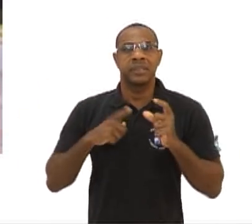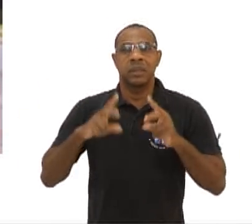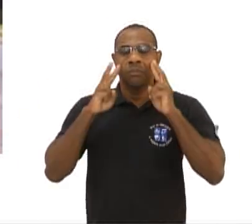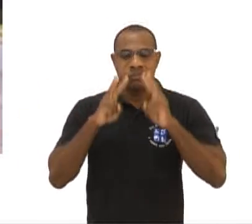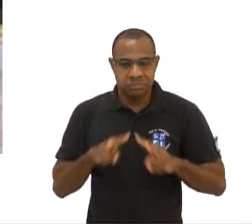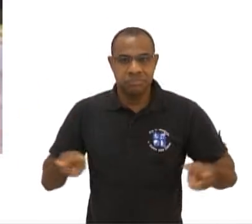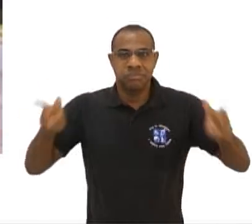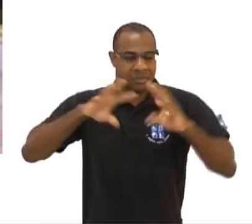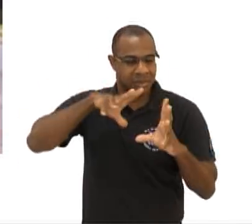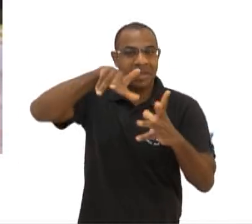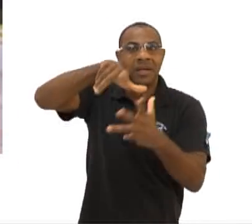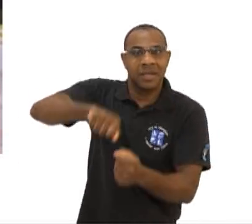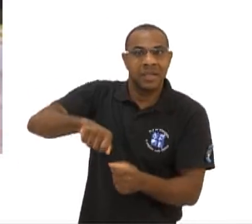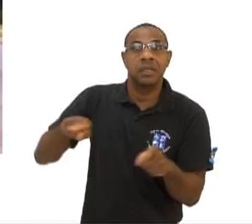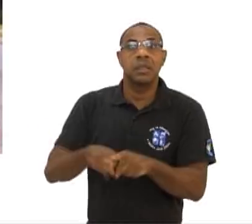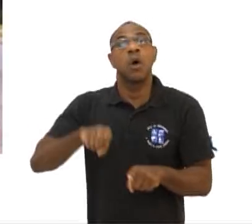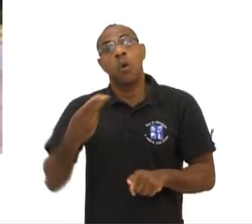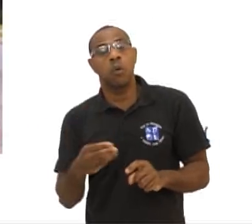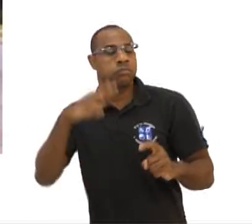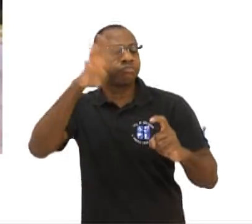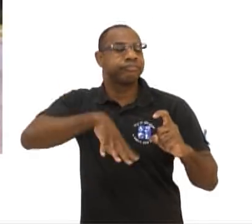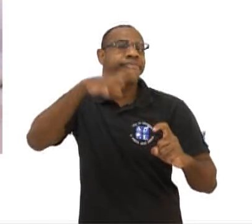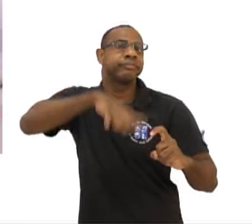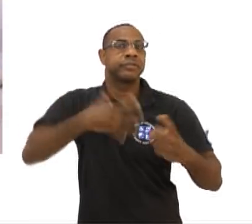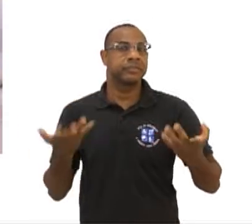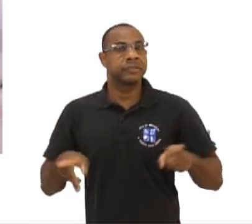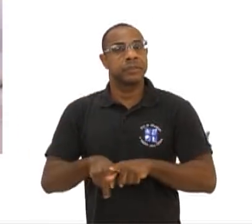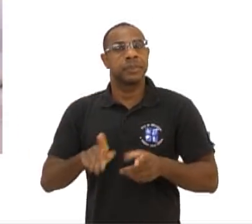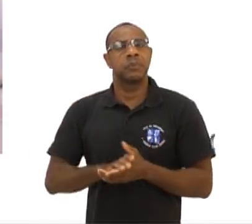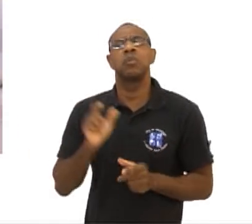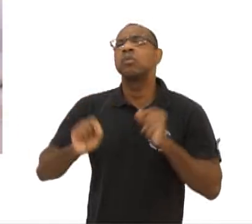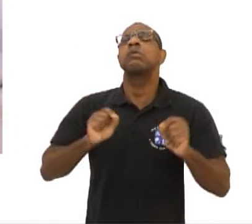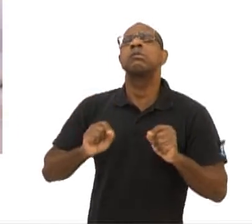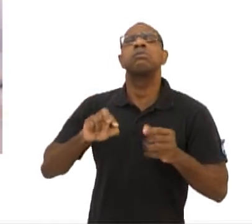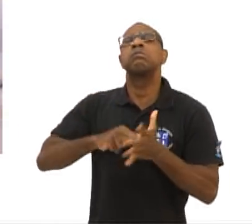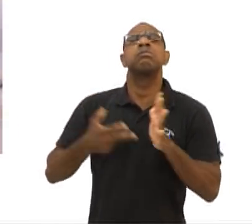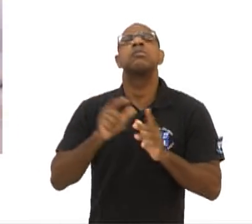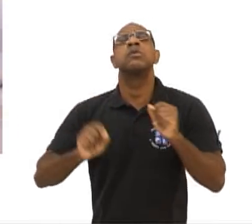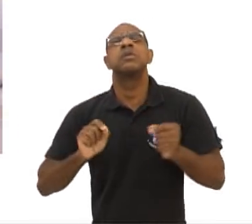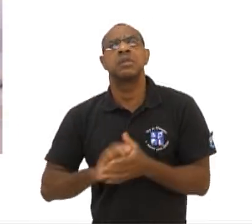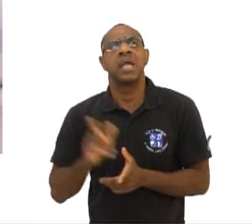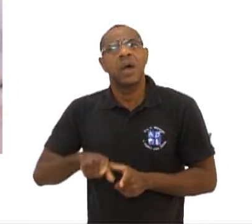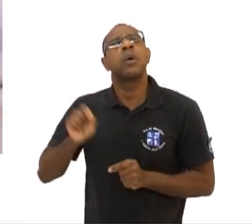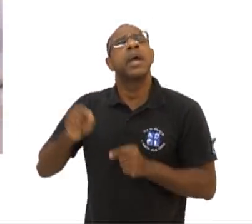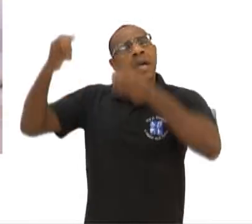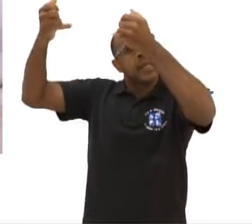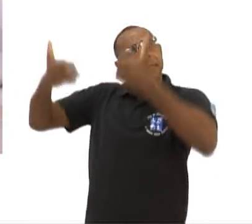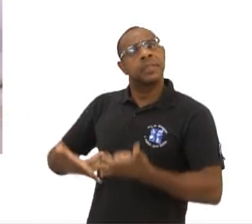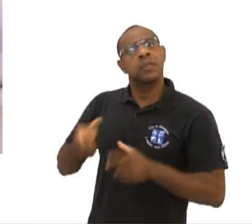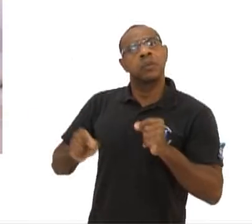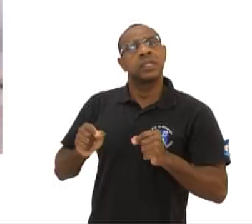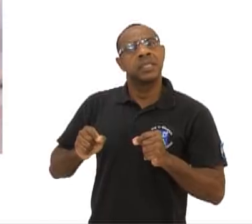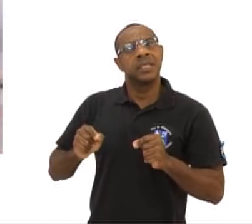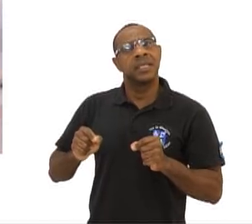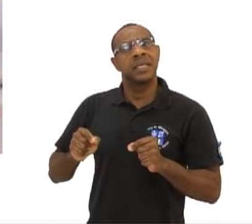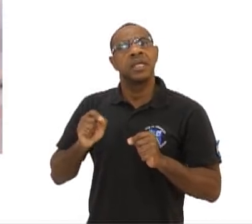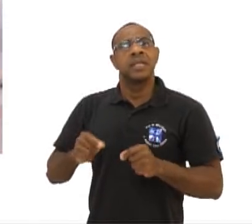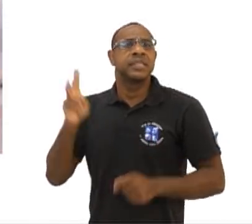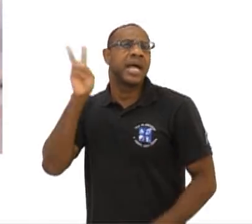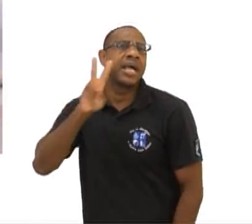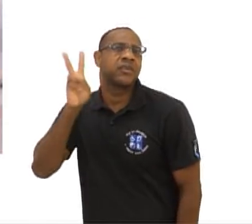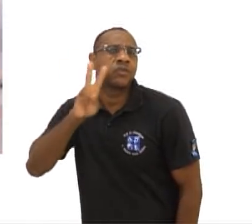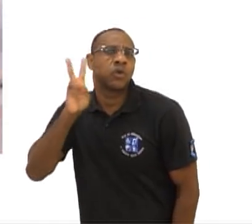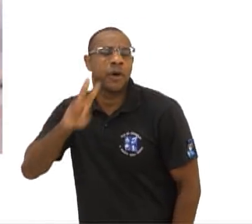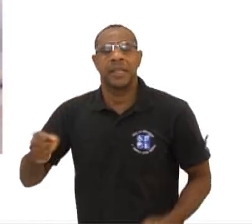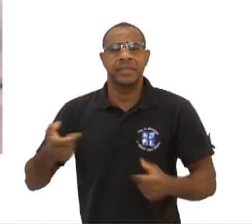ou ainda mitologia. O que é mitologia? Bom, os mitos são a explicação para a origem dos homens e